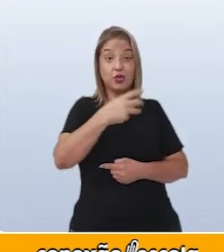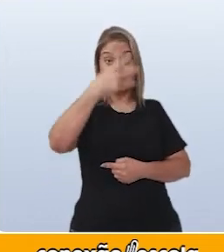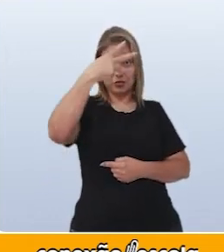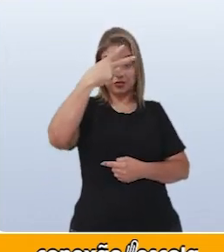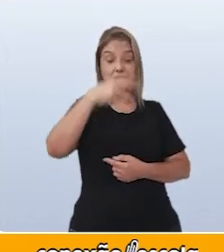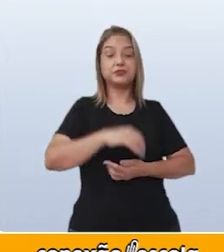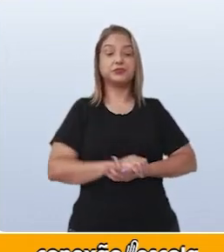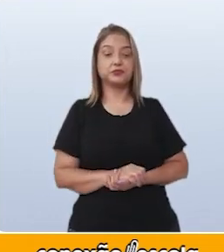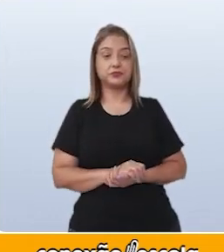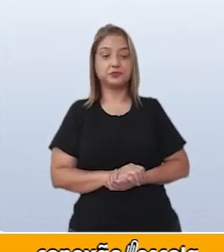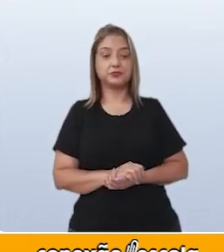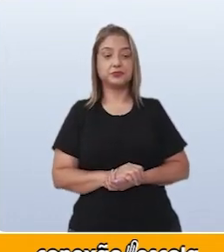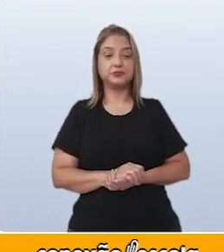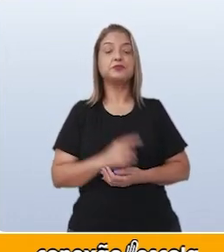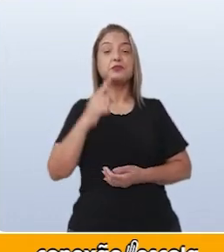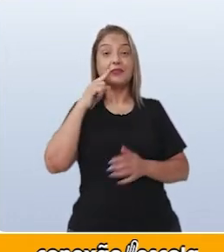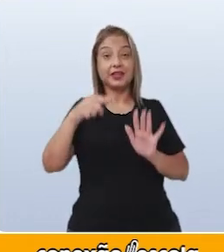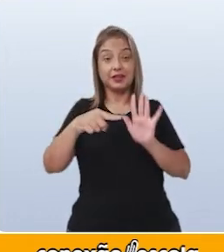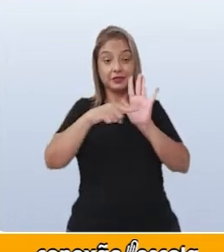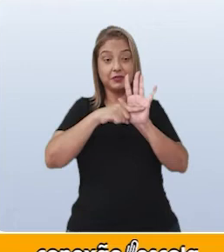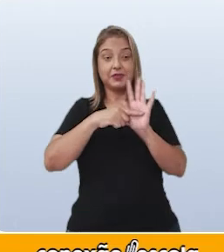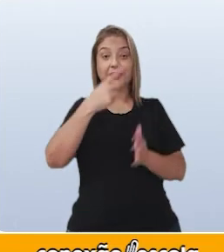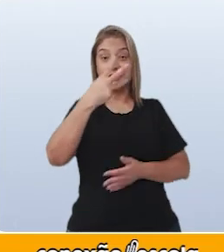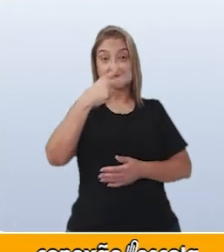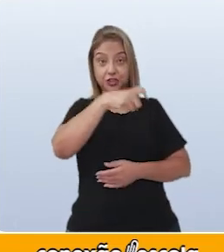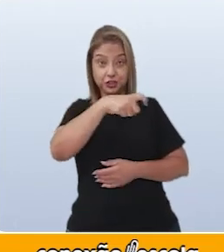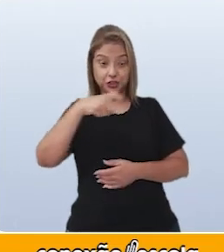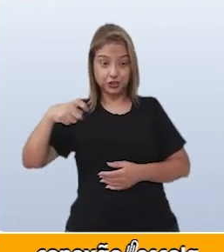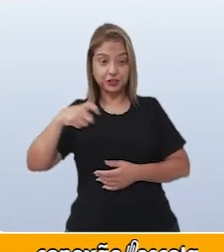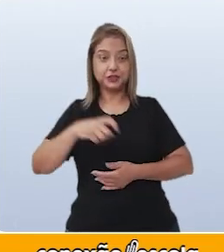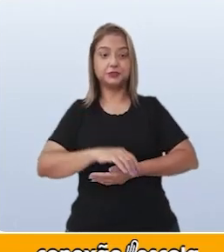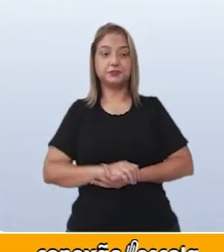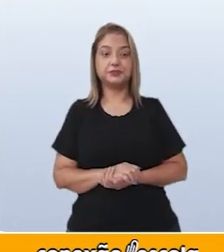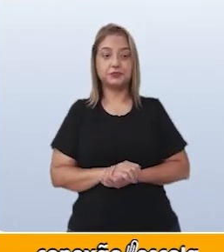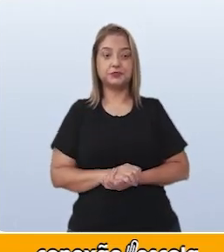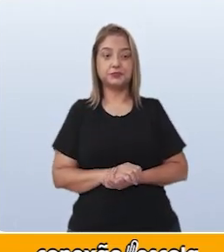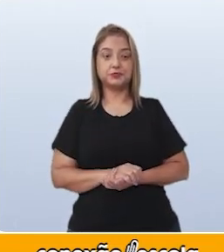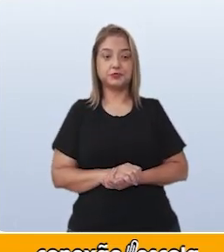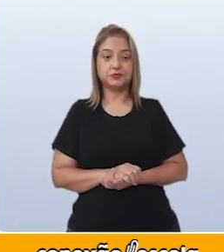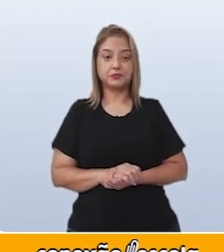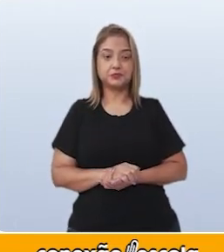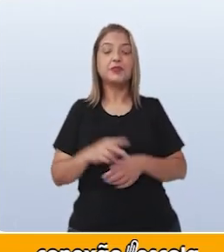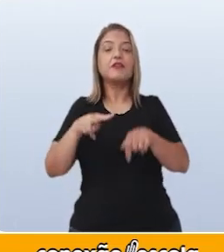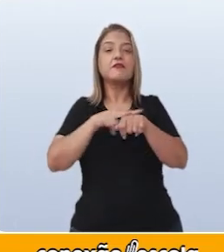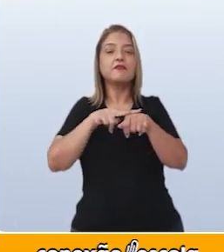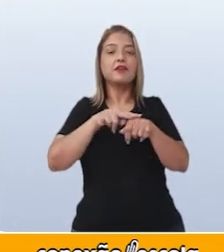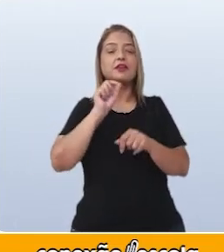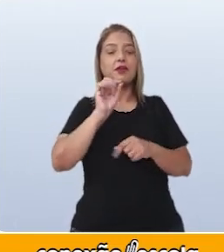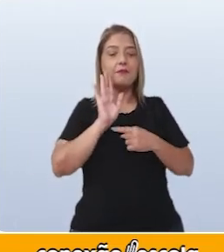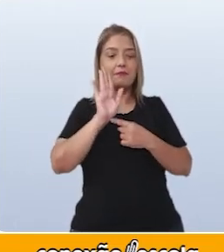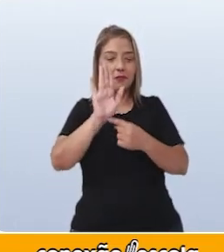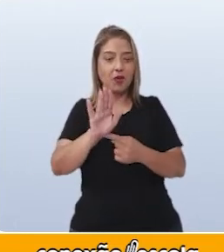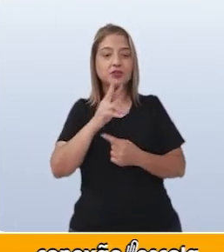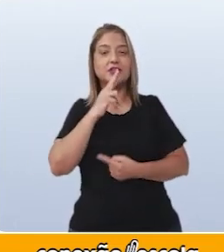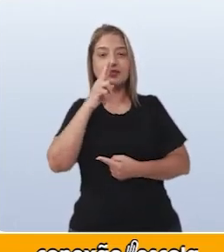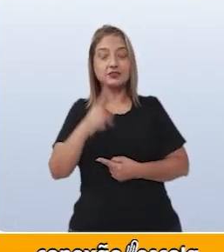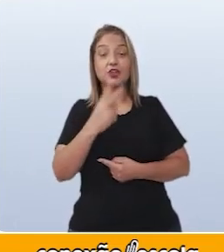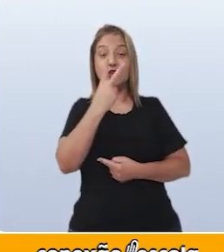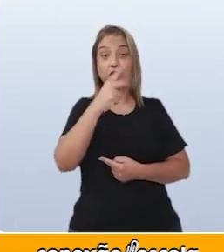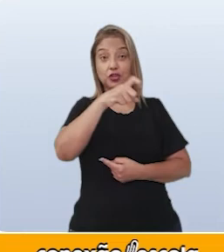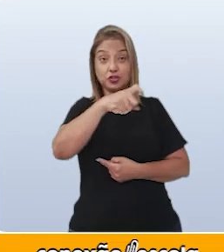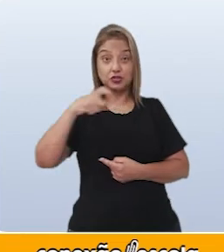vezes menos 3, menos 3x. 1 vezes 2x ao quadrado, 2x